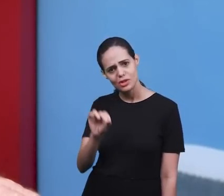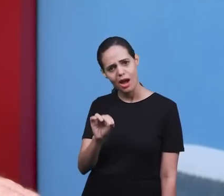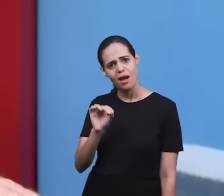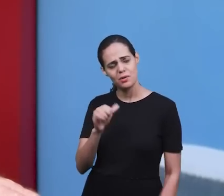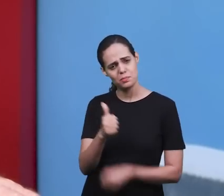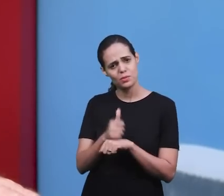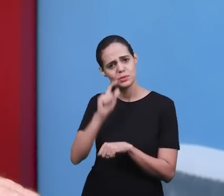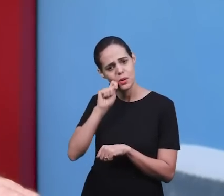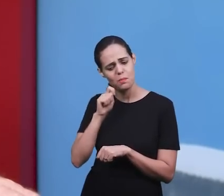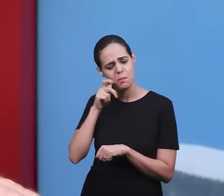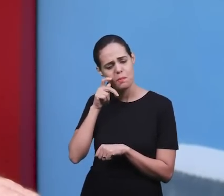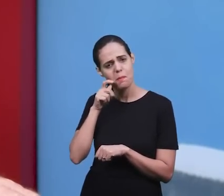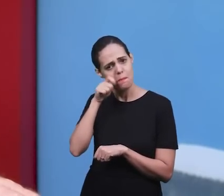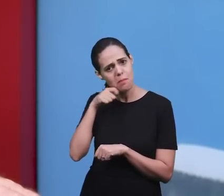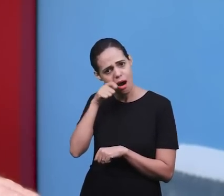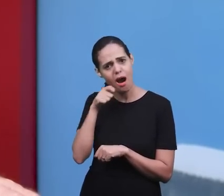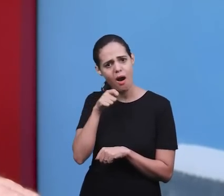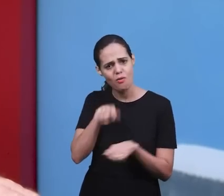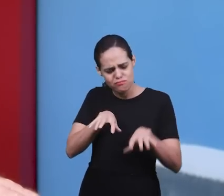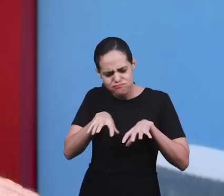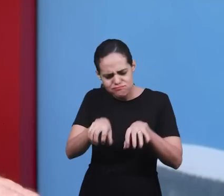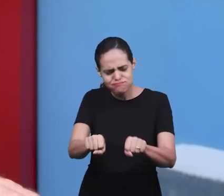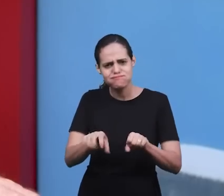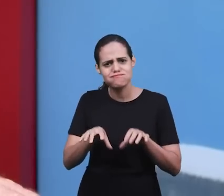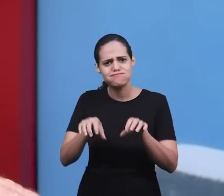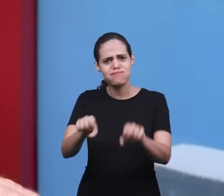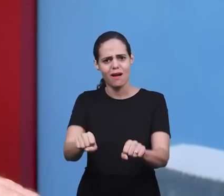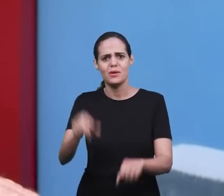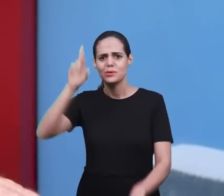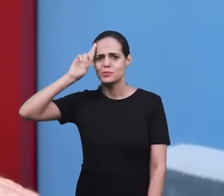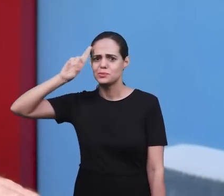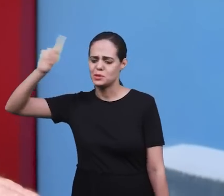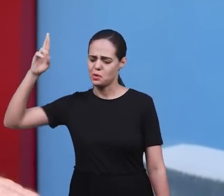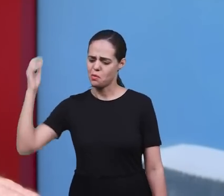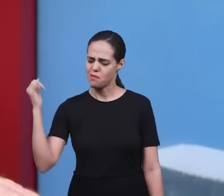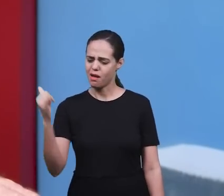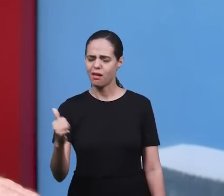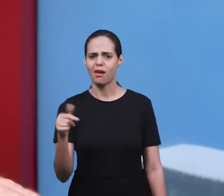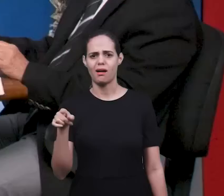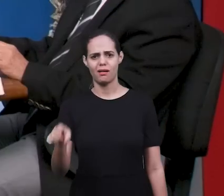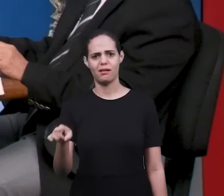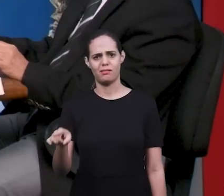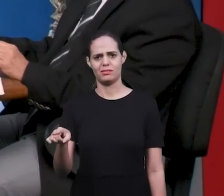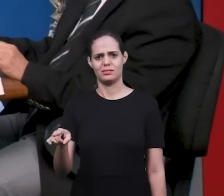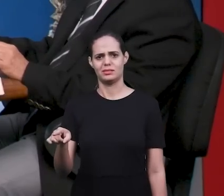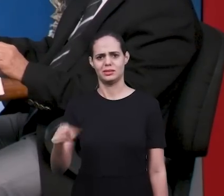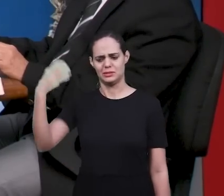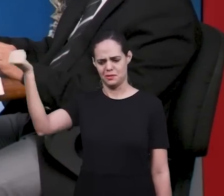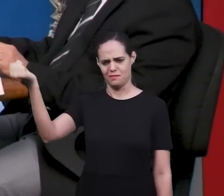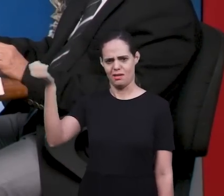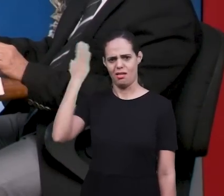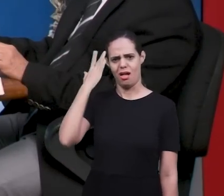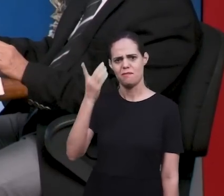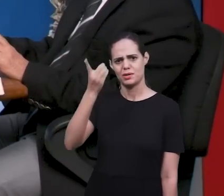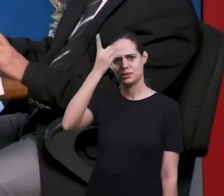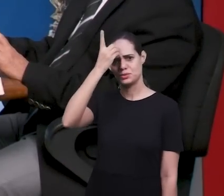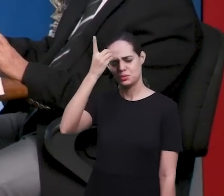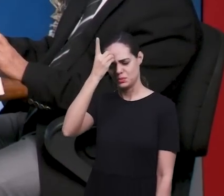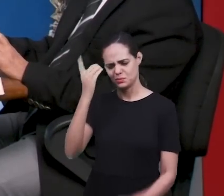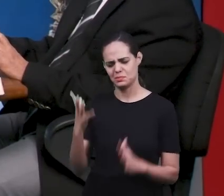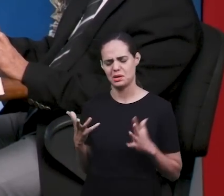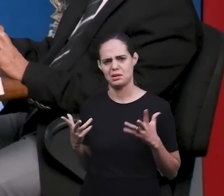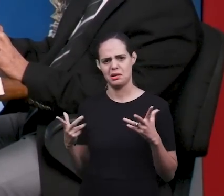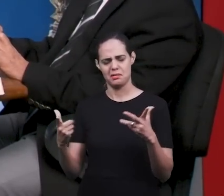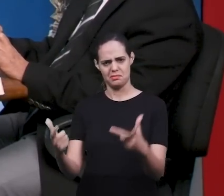na sabedoria o Senhor opera revelando uma obra maravilhosa. Isso realmente é muito, as pessoas de